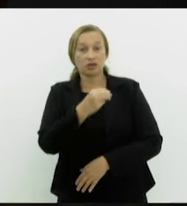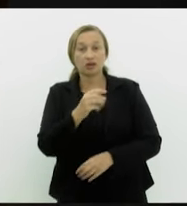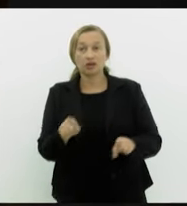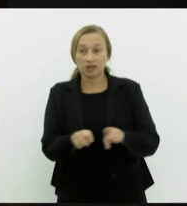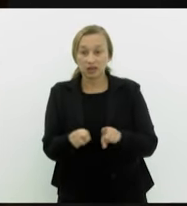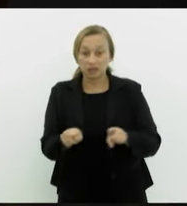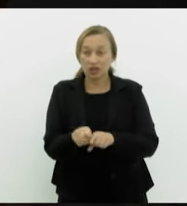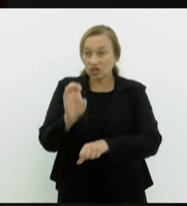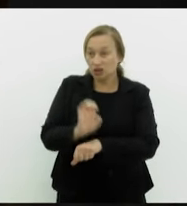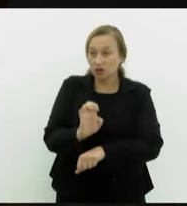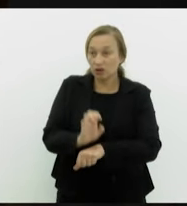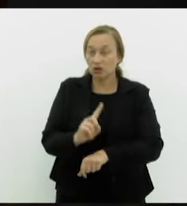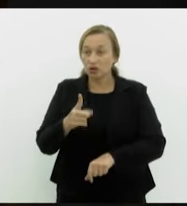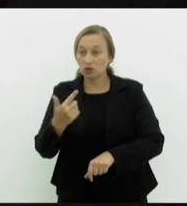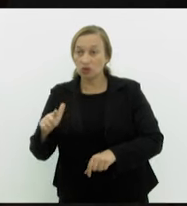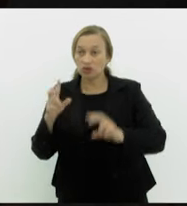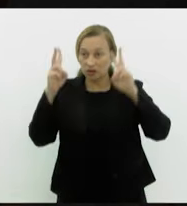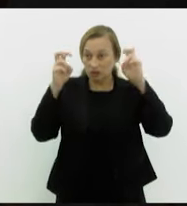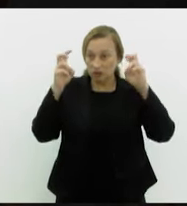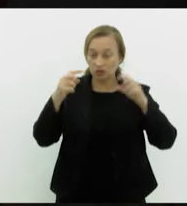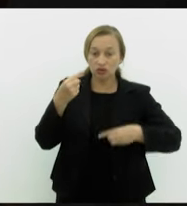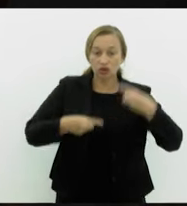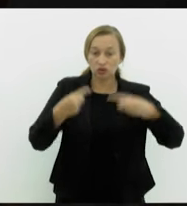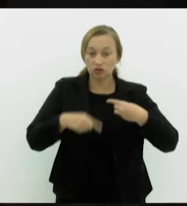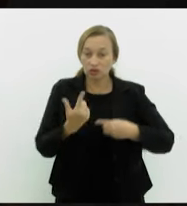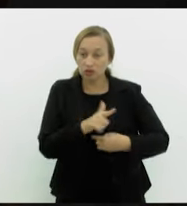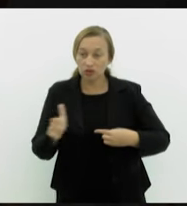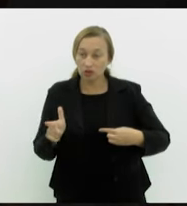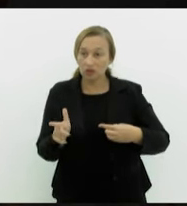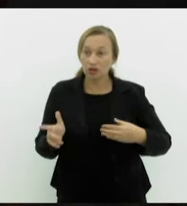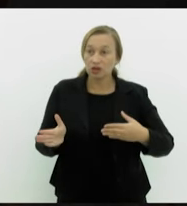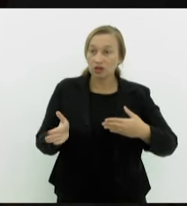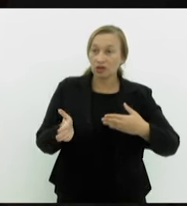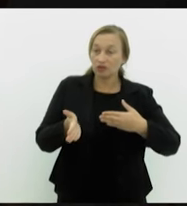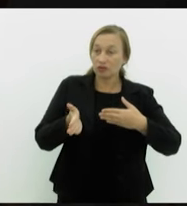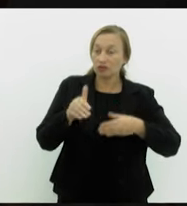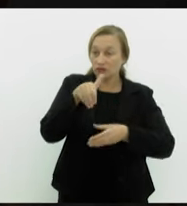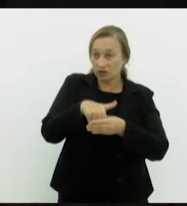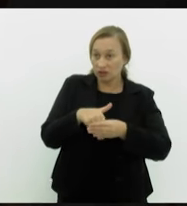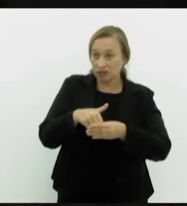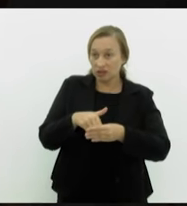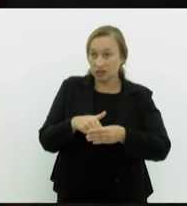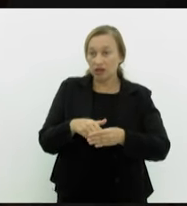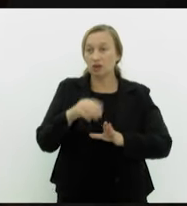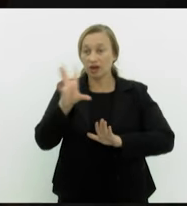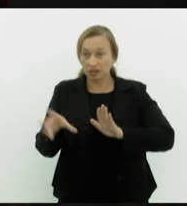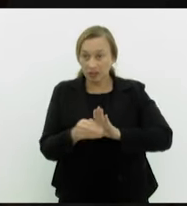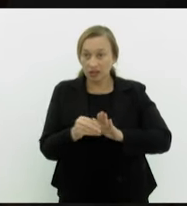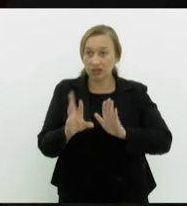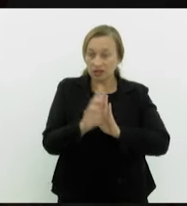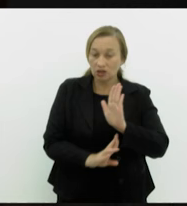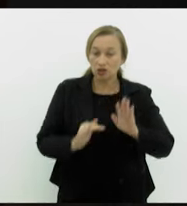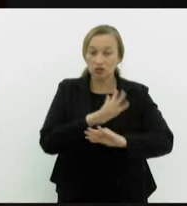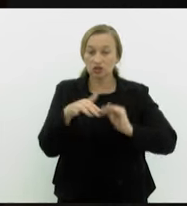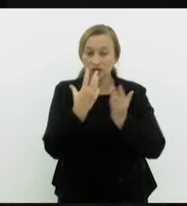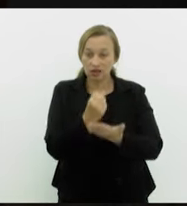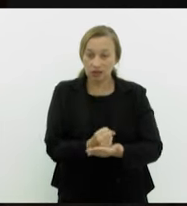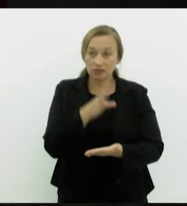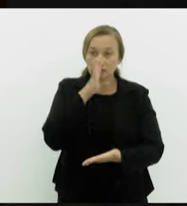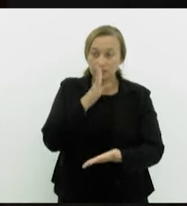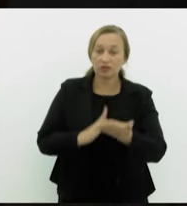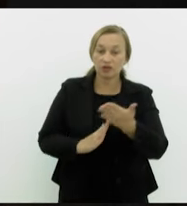providências. Em discussão, não havendo quem queira discutir, encerrada a discussão. Em votação, emenda de redação. Os senhores que aprovam, permaneçam como